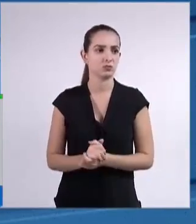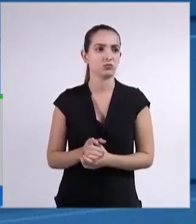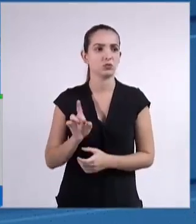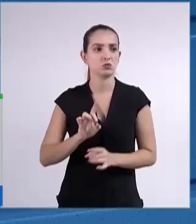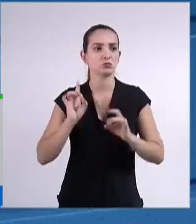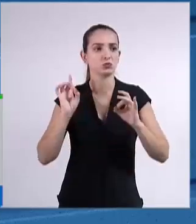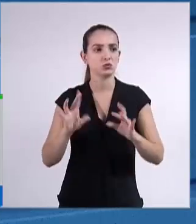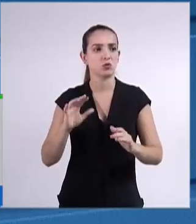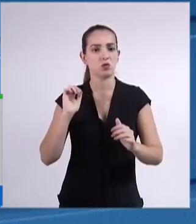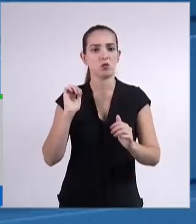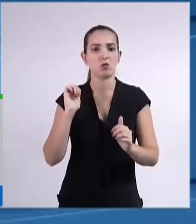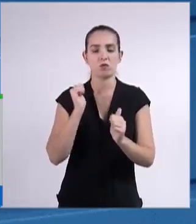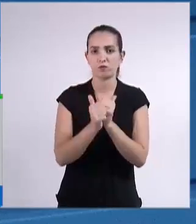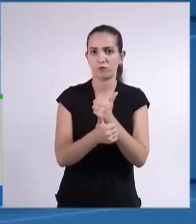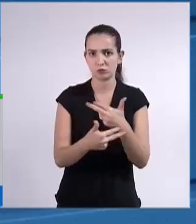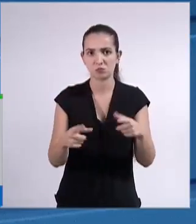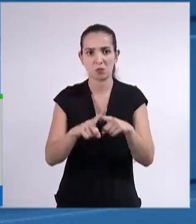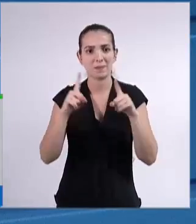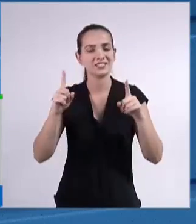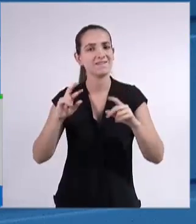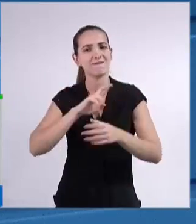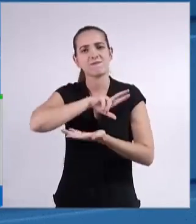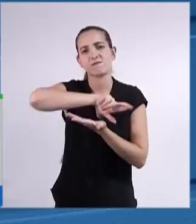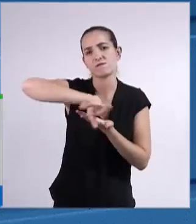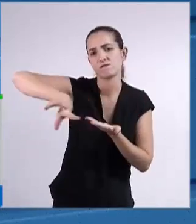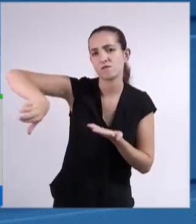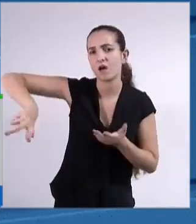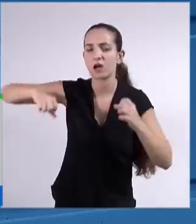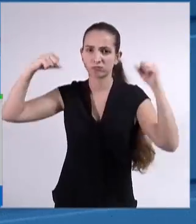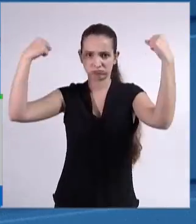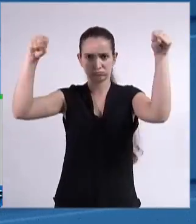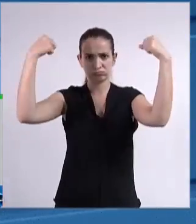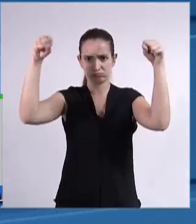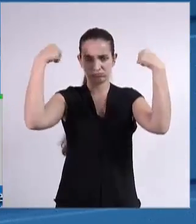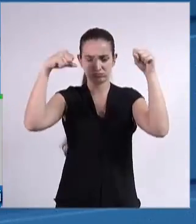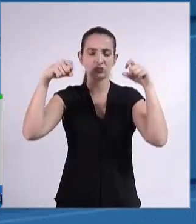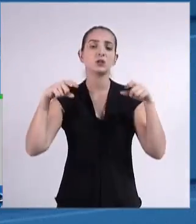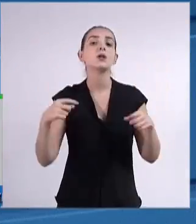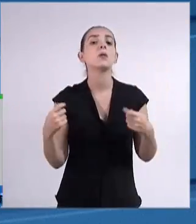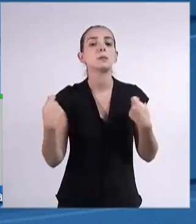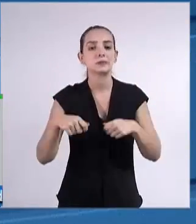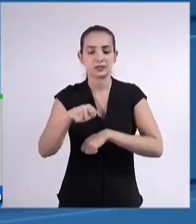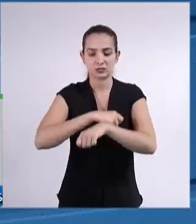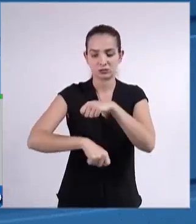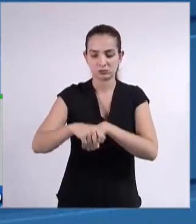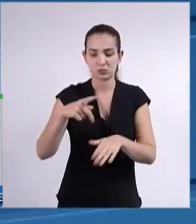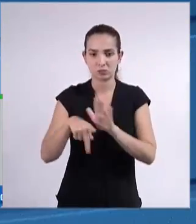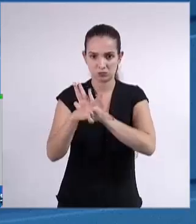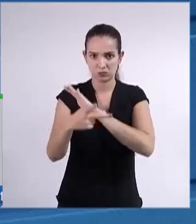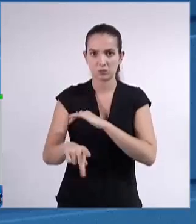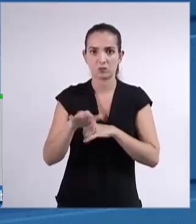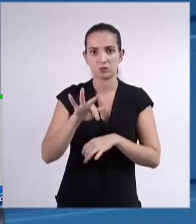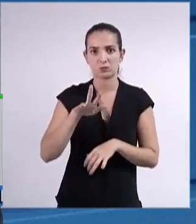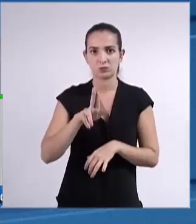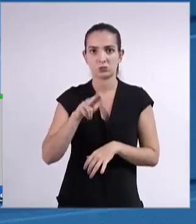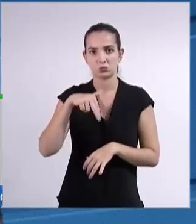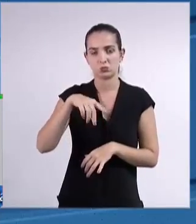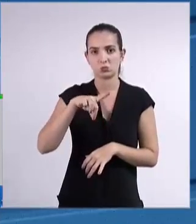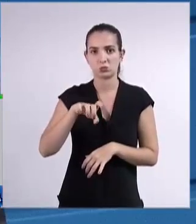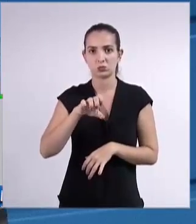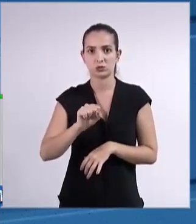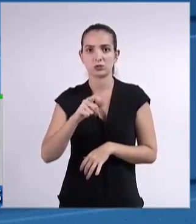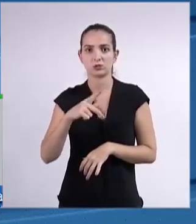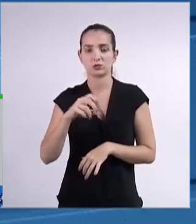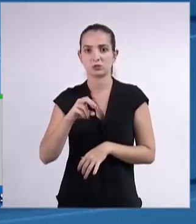futebol, é para todas as modalidades esportivas. Será administrado pela Fundesporte, o controle é